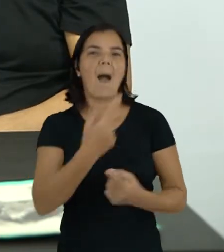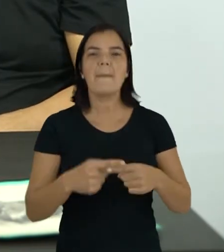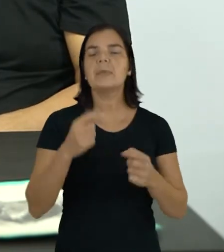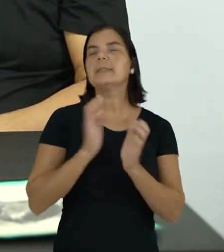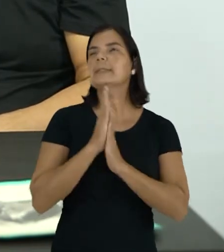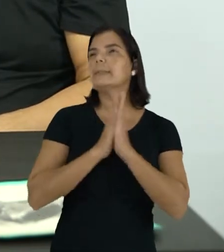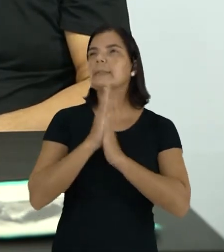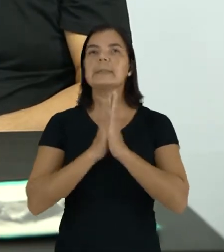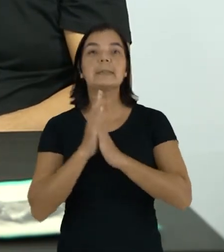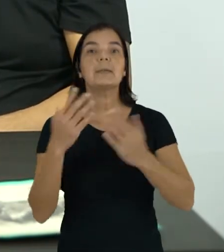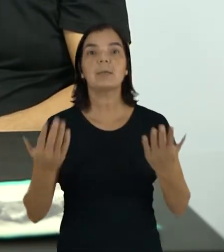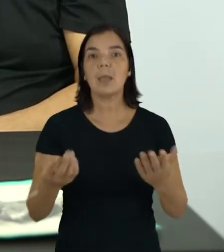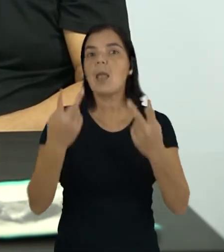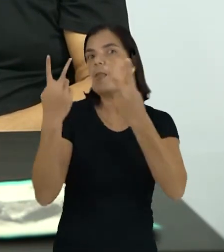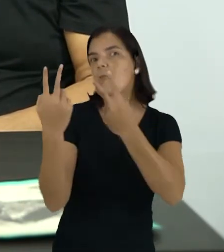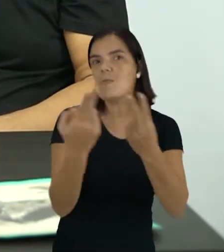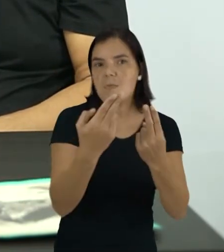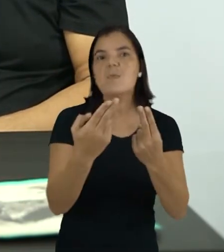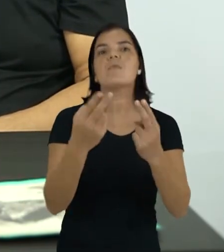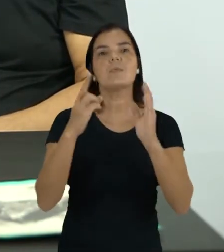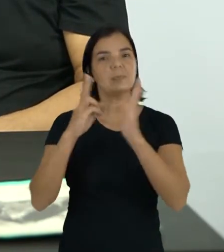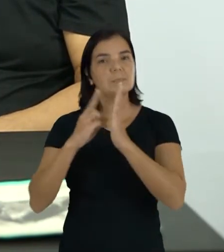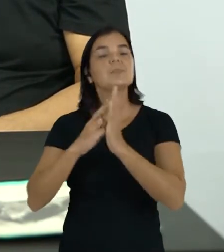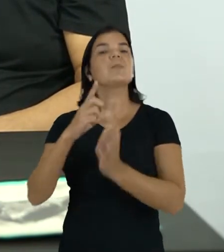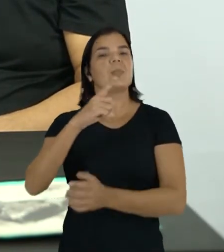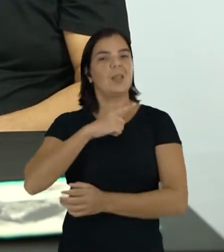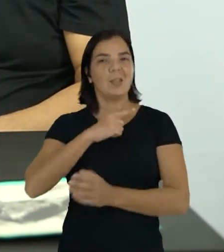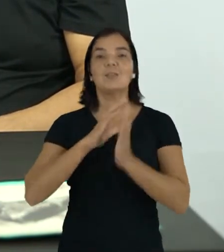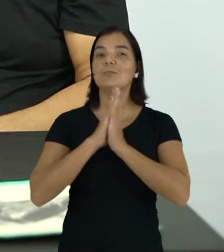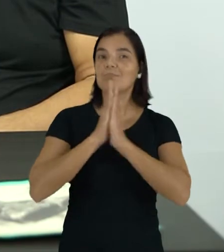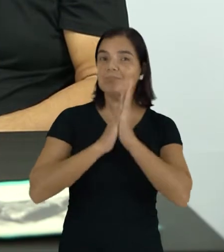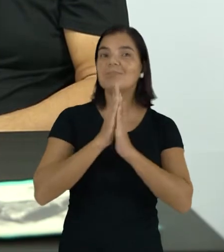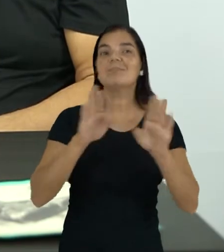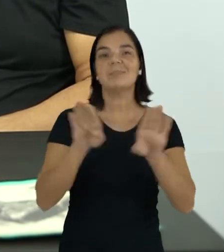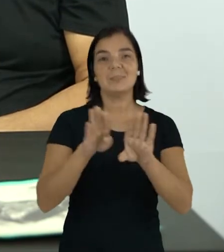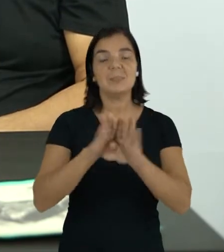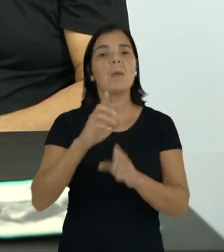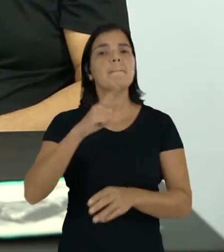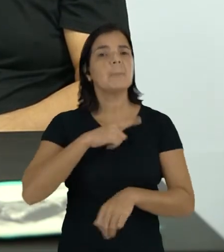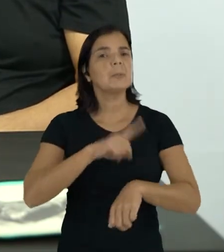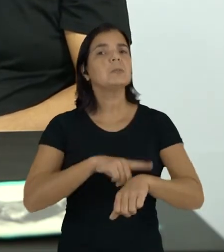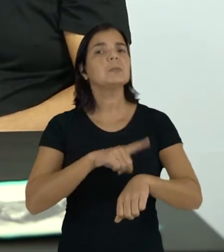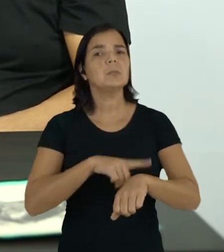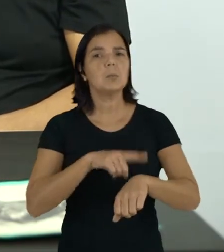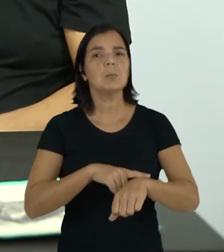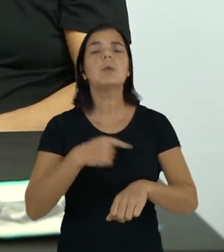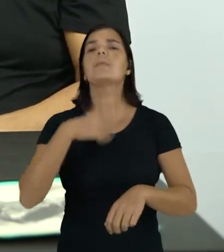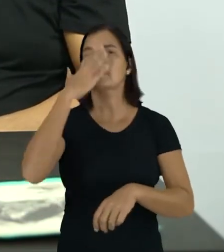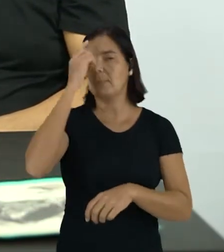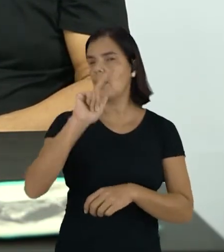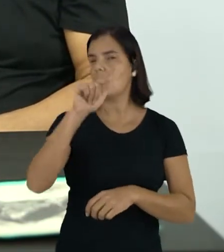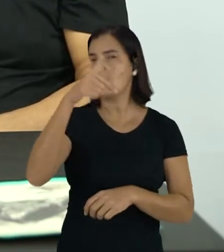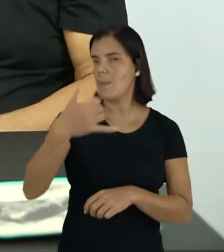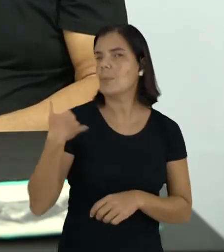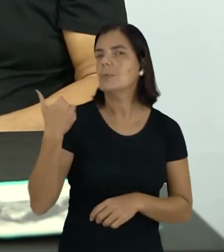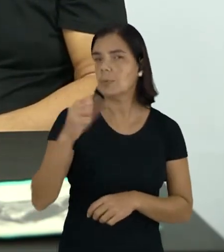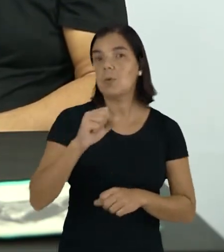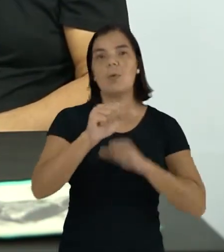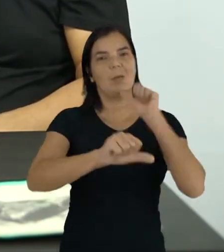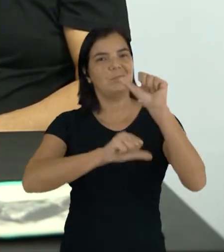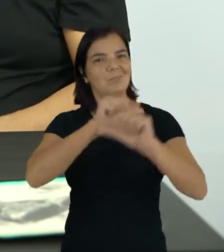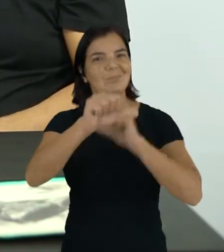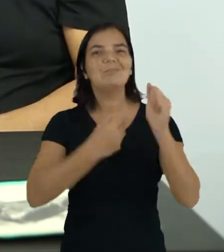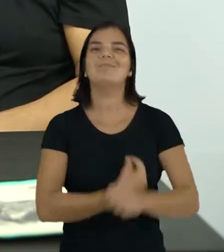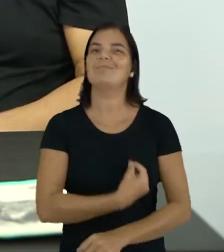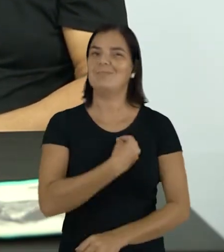naquela expectativa. Da mesma forma, ele também tinha essa expectativa para ter esse momento. Porque ele sabia que depois disso daqui, né, a vida dele ia